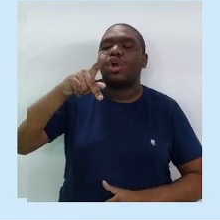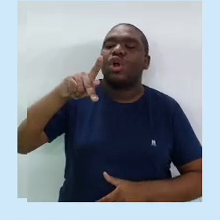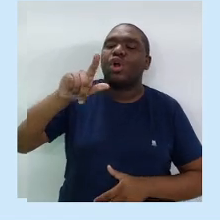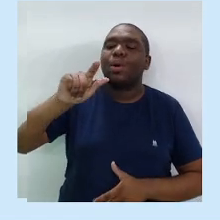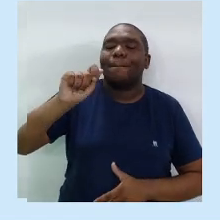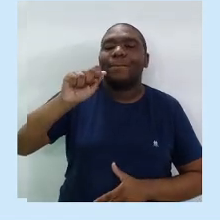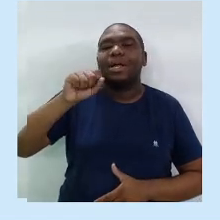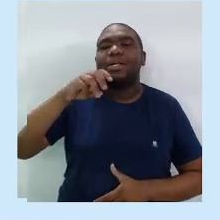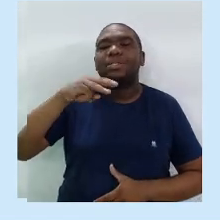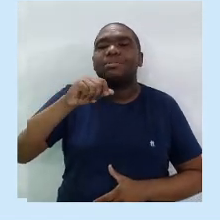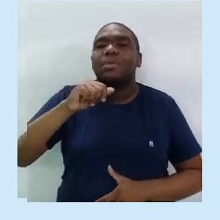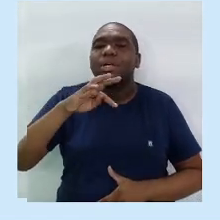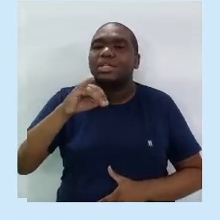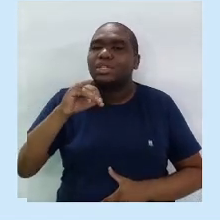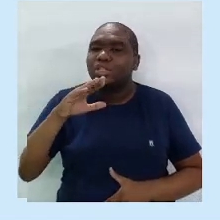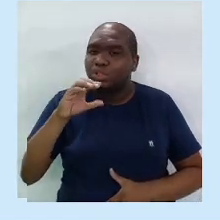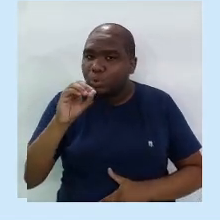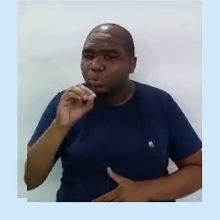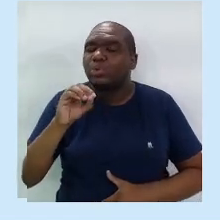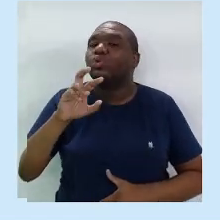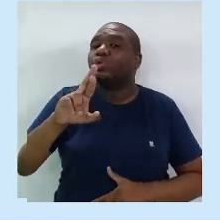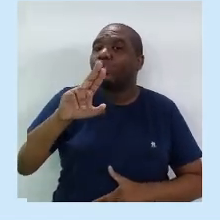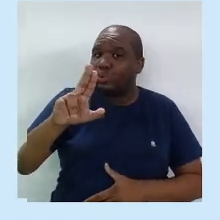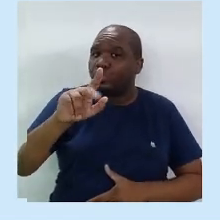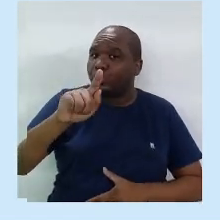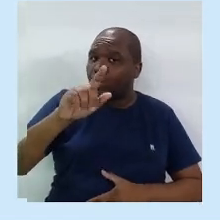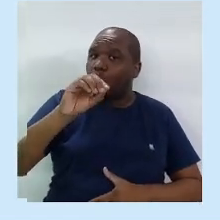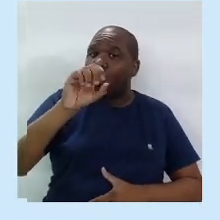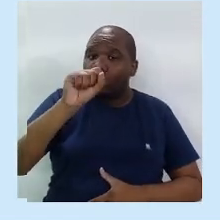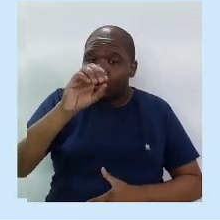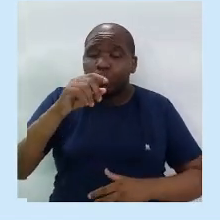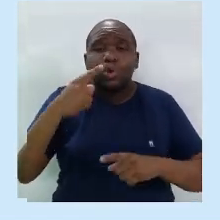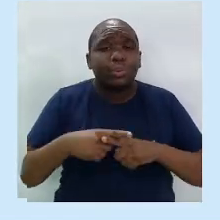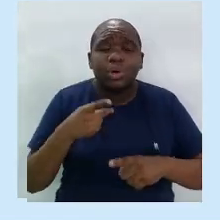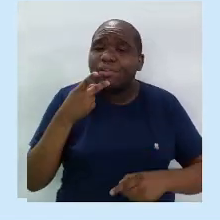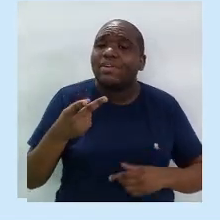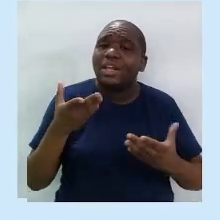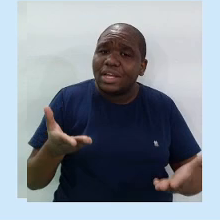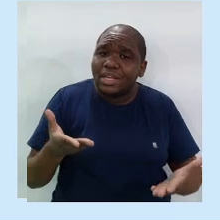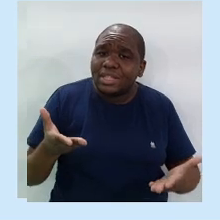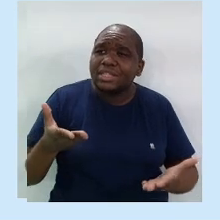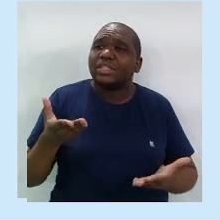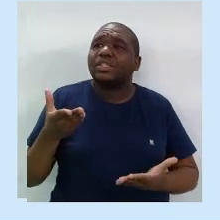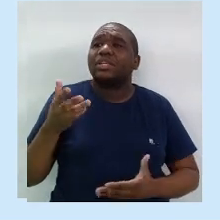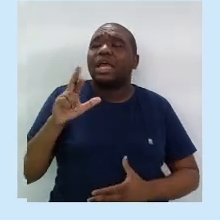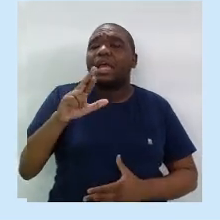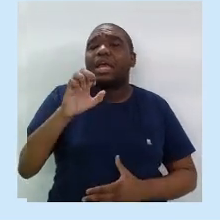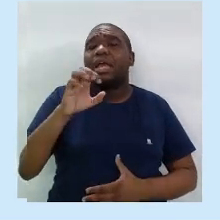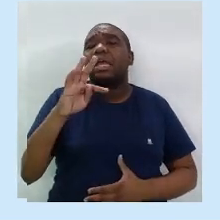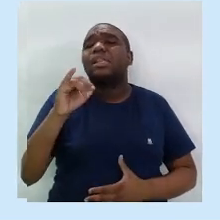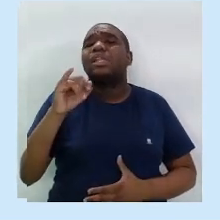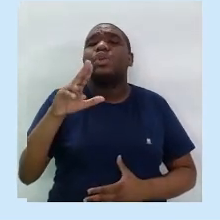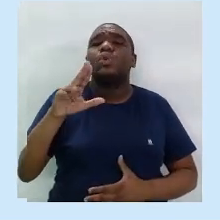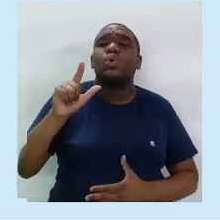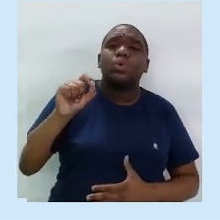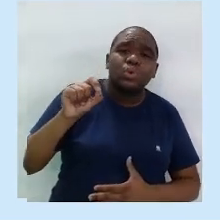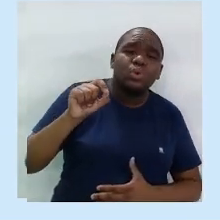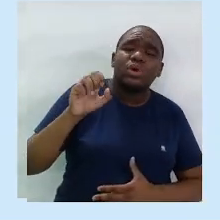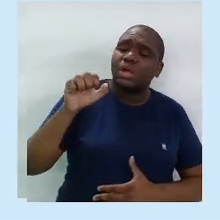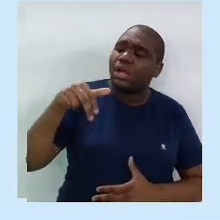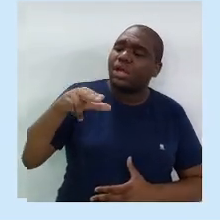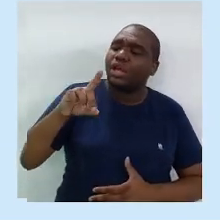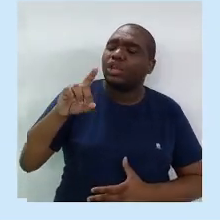o retículo endoplasmático rugoso. Porque quando se fala de retículo endoplasmático, a gente está falando